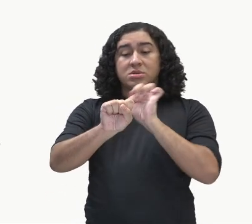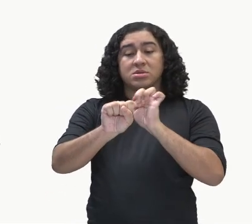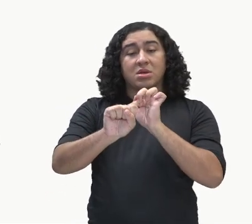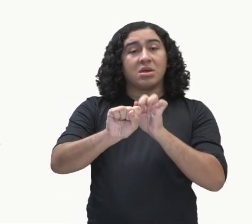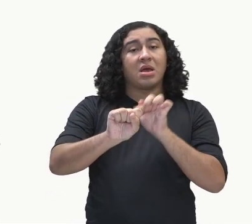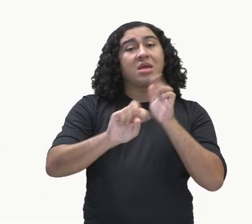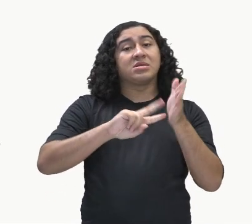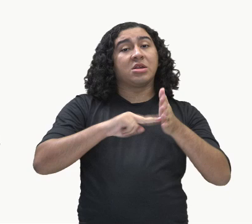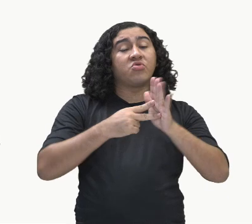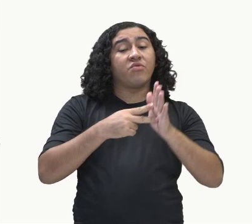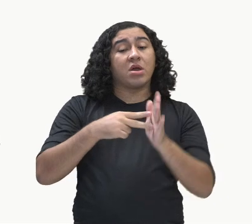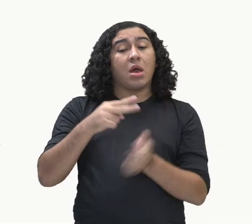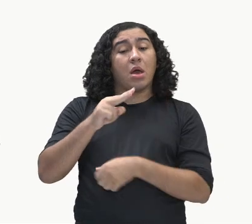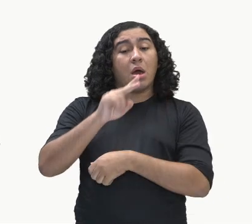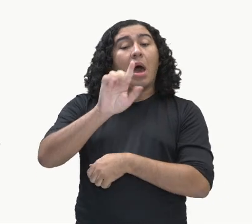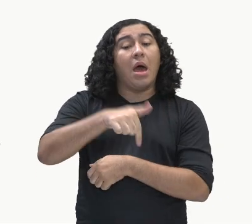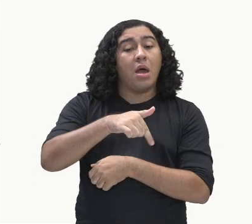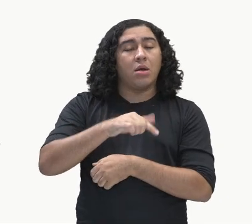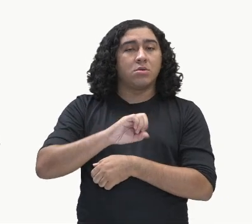Então, o que é